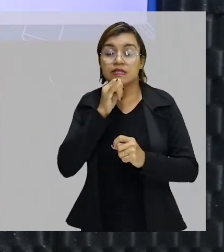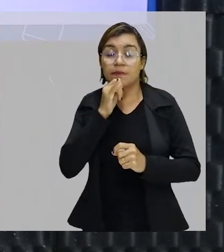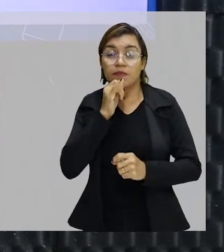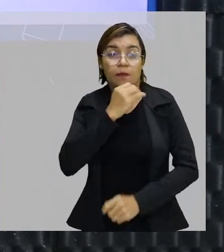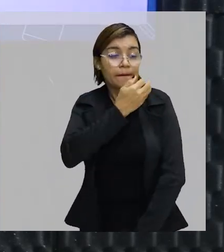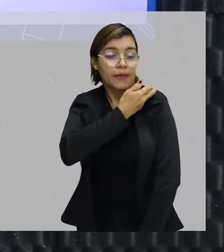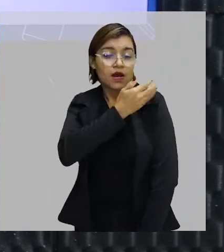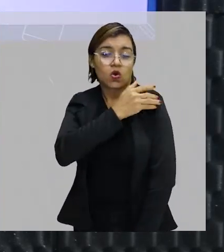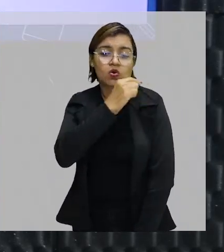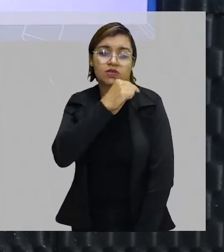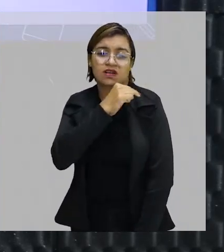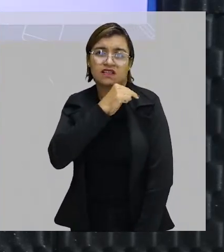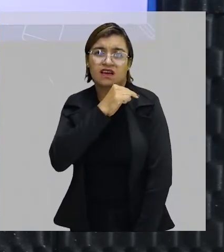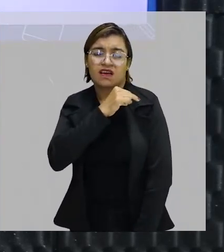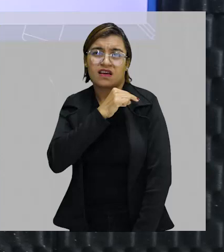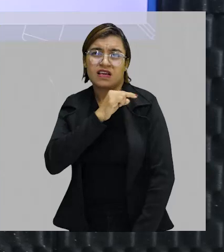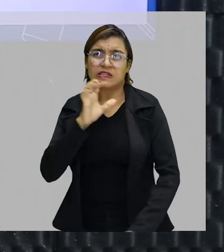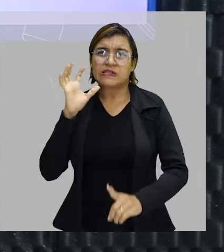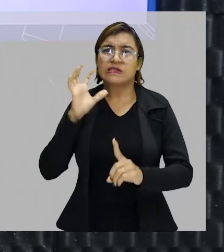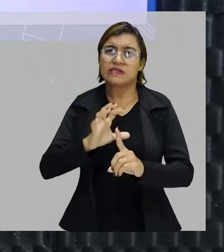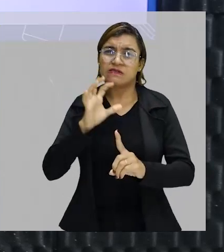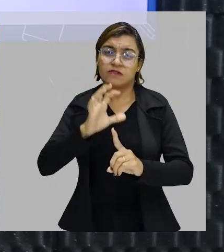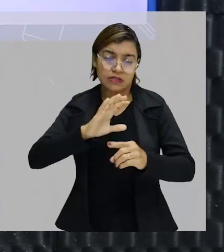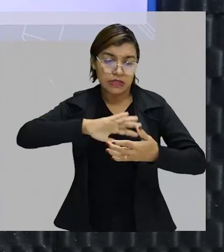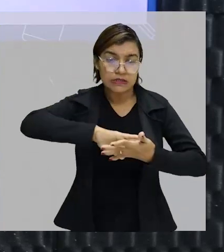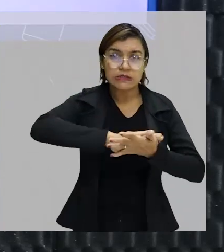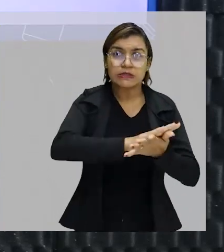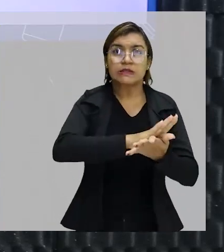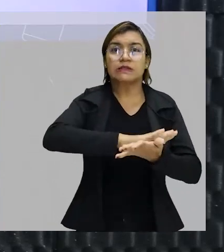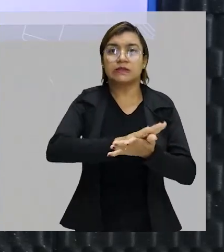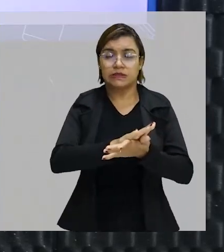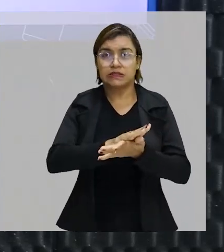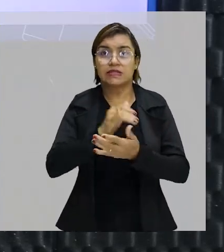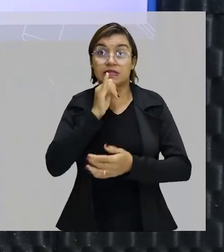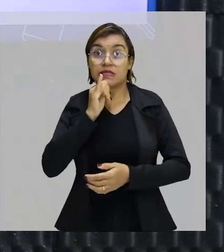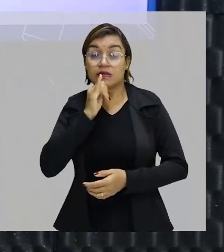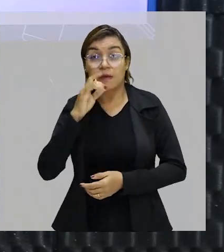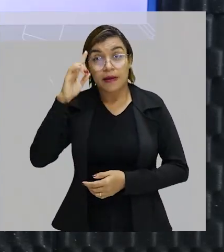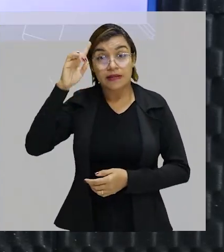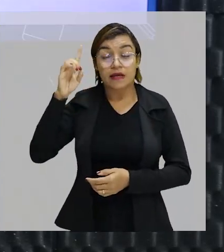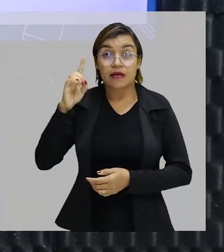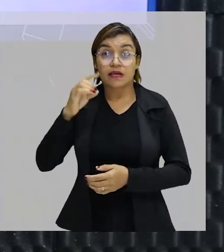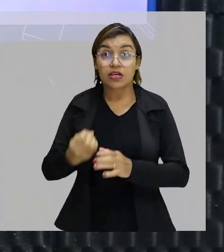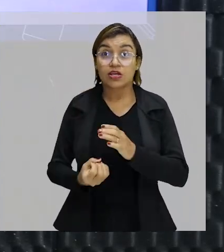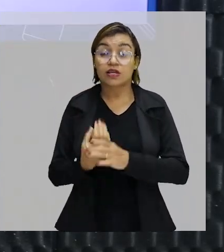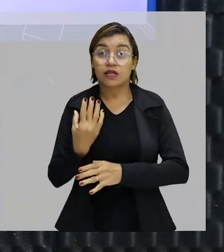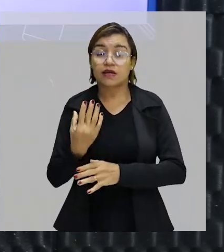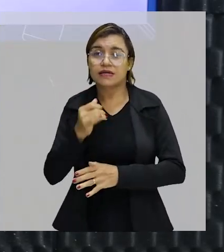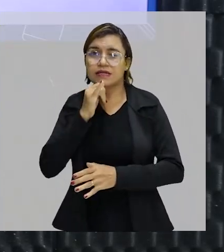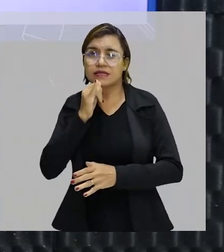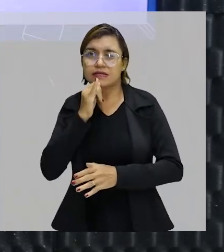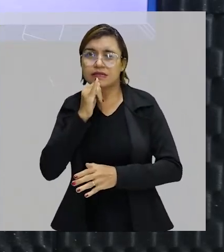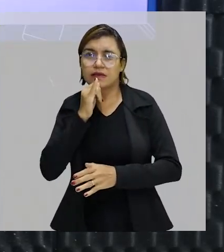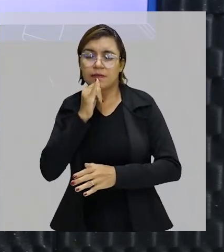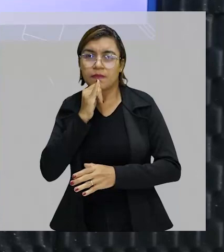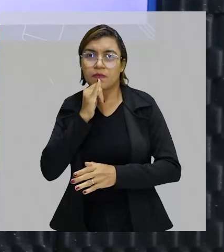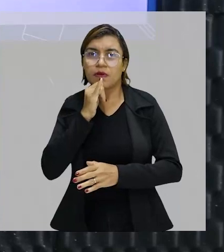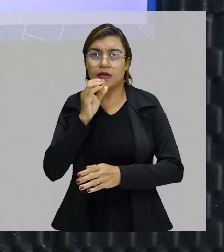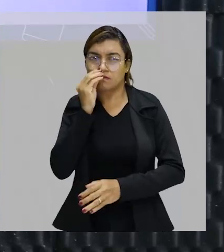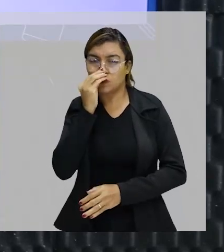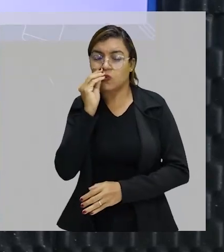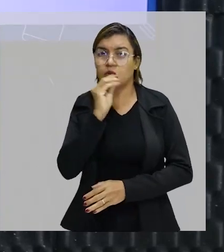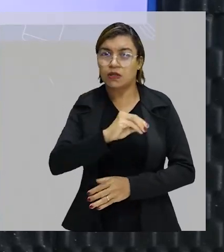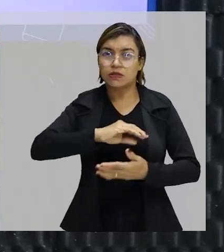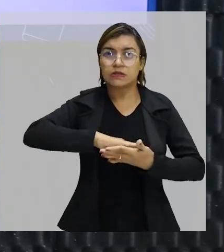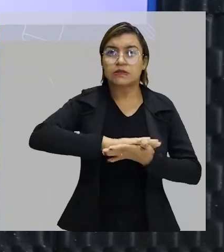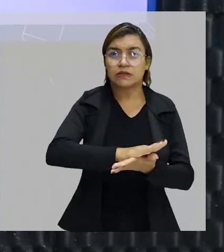preconceito embasasse a discriminação, fosse a ideia que fundamenta a existência da intolerância, da discriminação entre